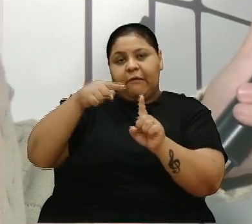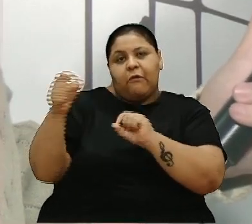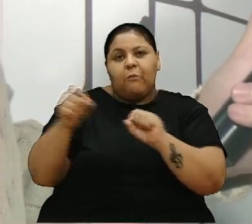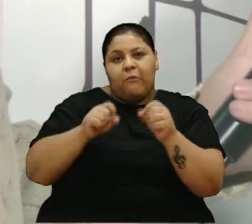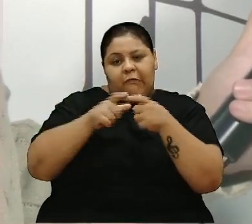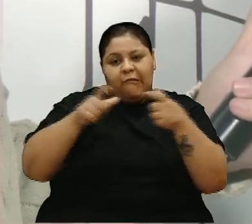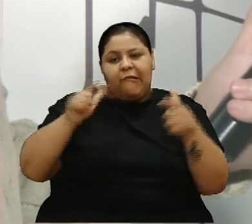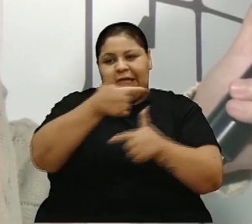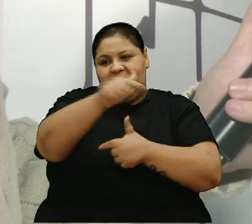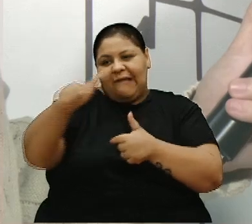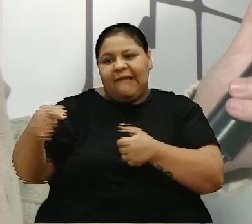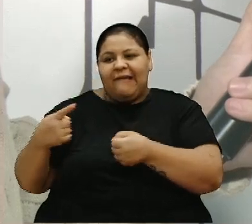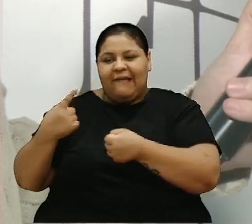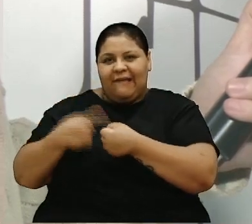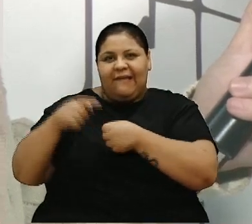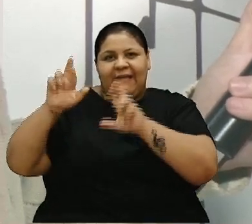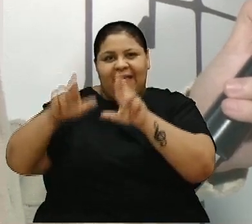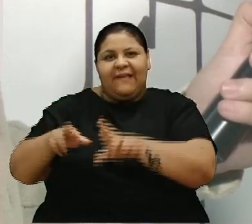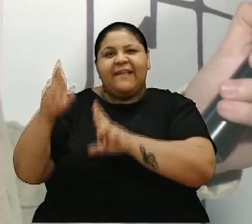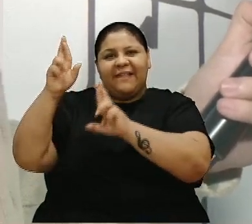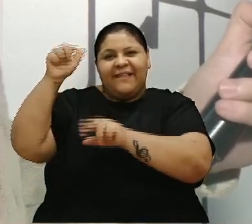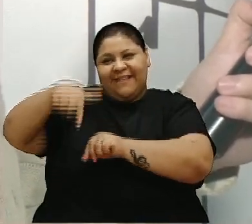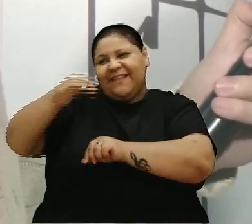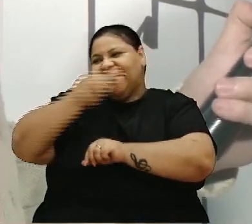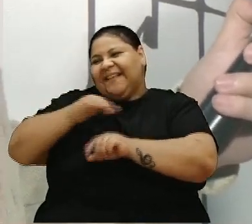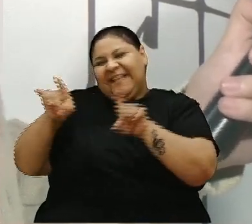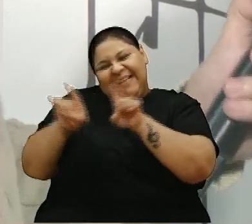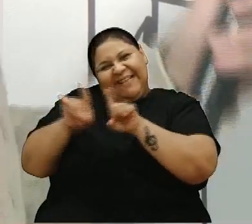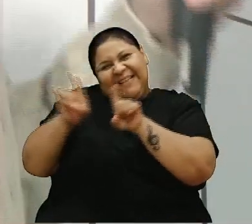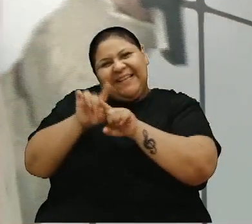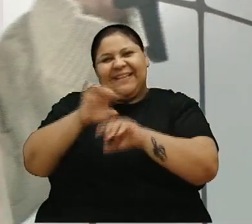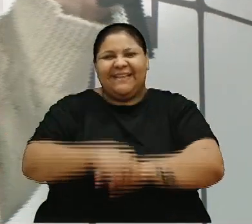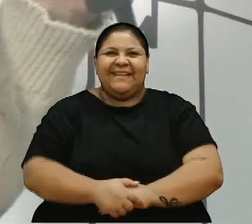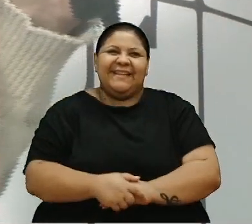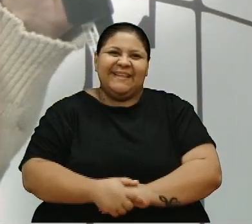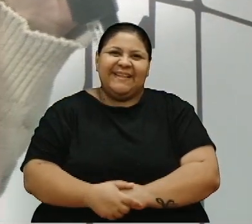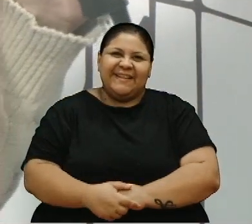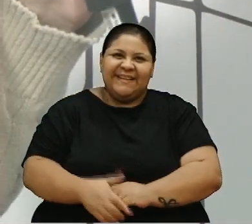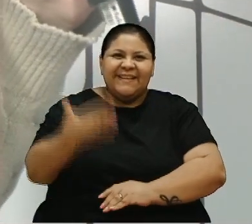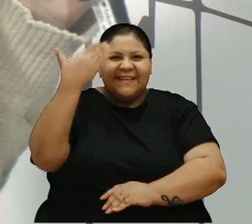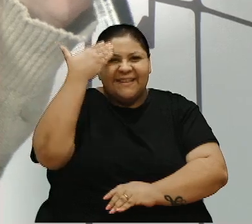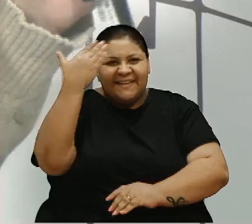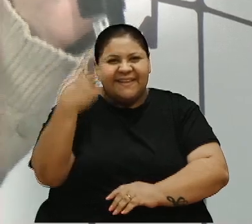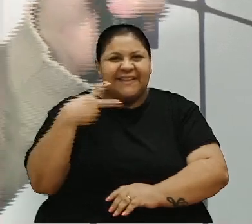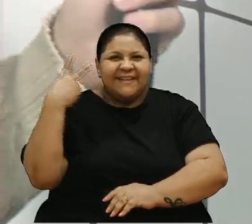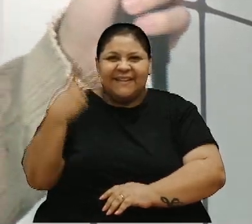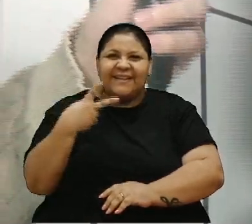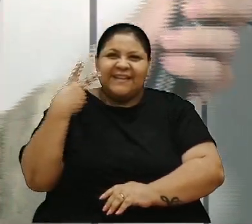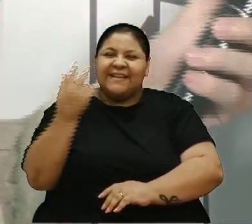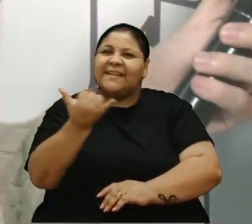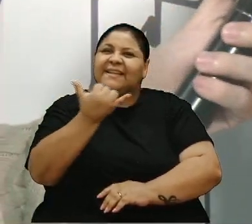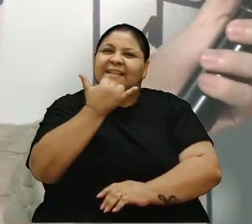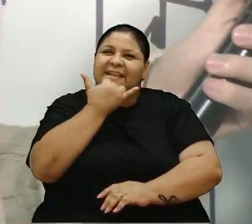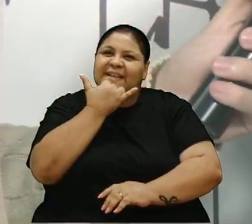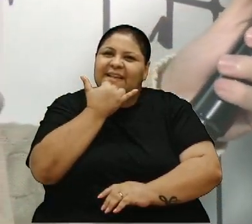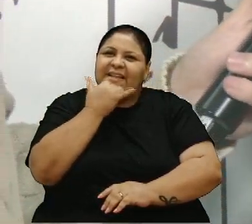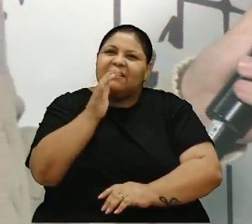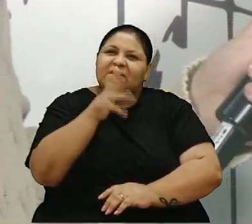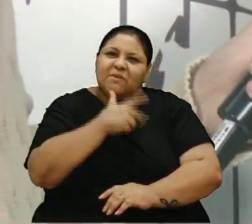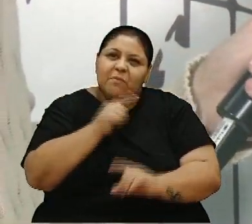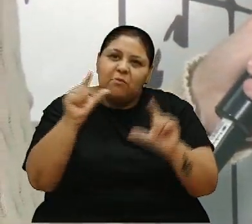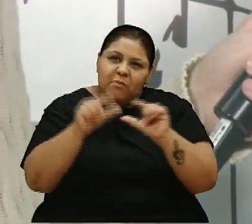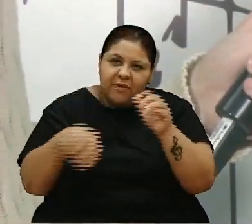ampliado para outros municípios da região e a gente vai torcer para que venha para Caxias também. Muito obrigada, vereadora. Desculpa